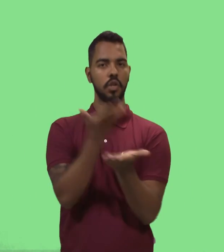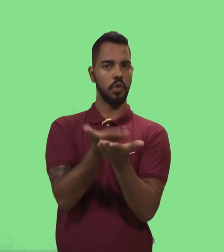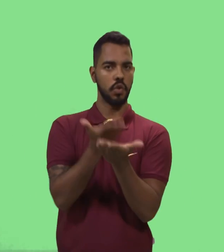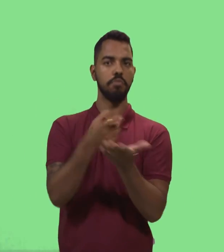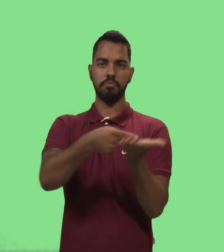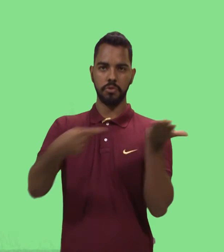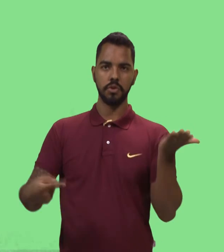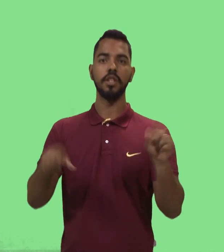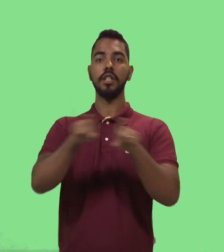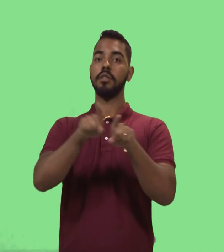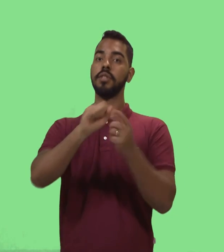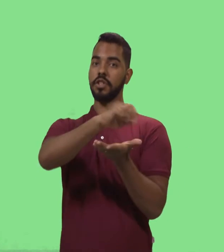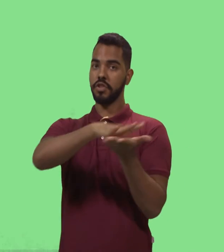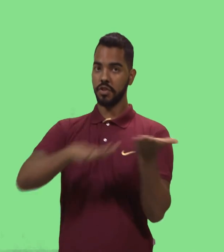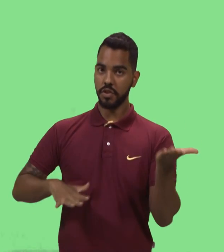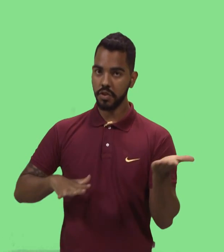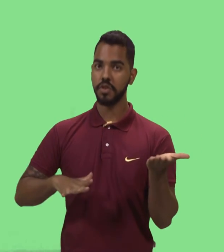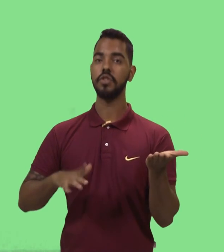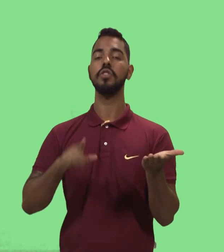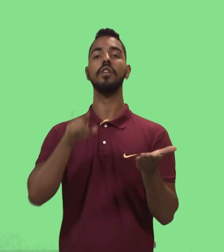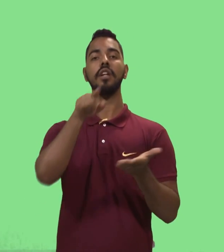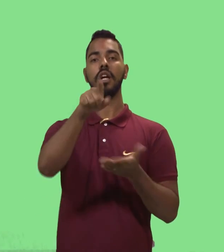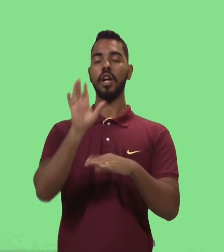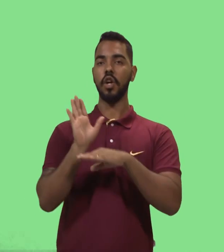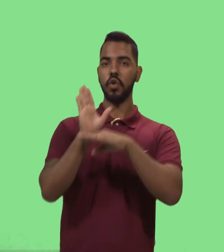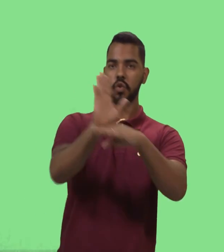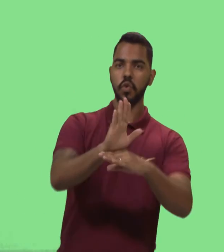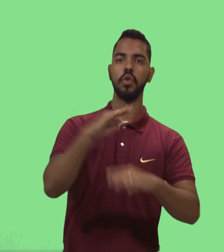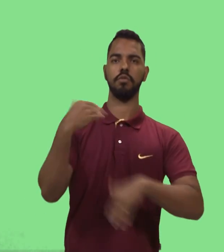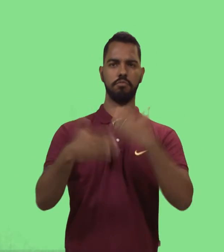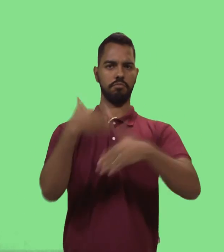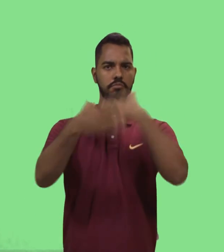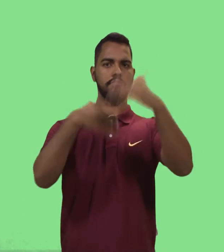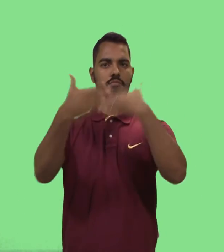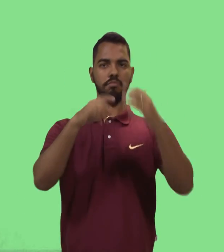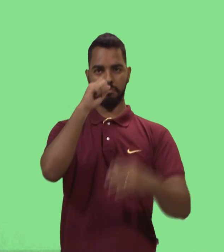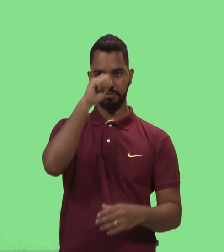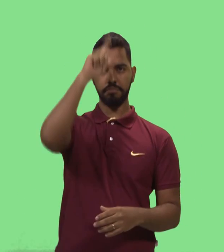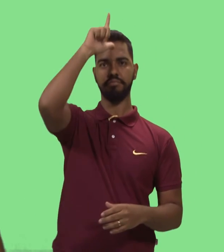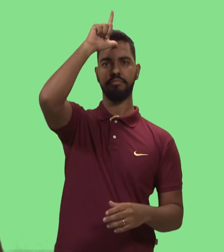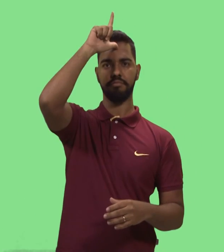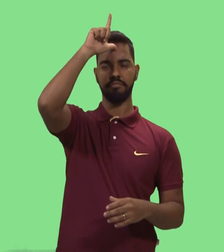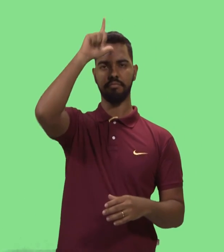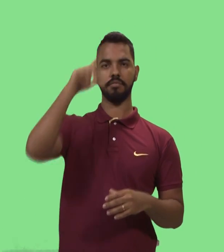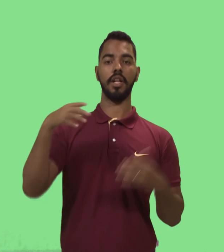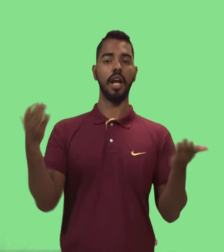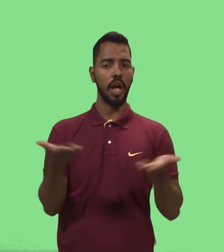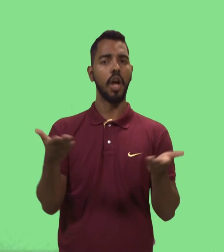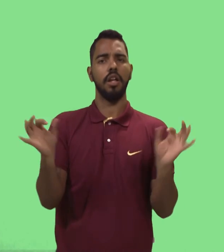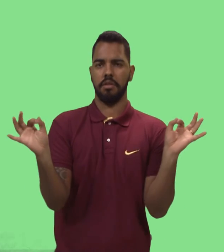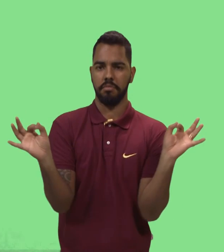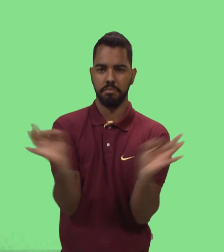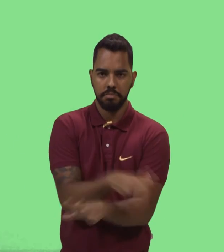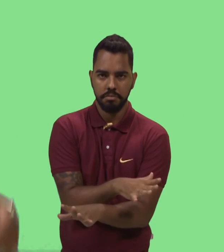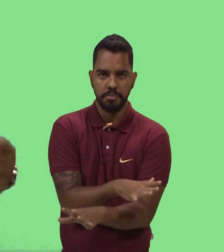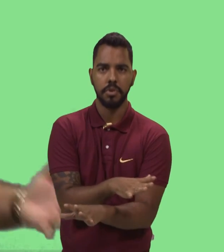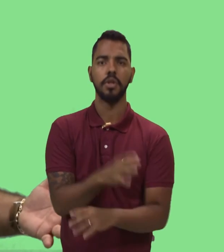esqueçam dos estudos da apostila e das atividades, propostas que ajudarão a construir cada vez mais o seu